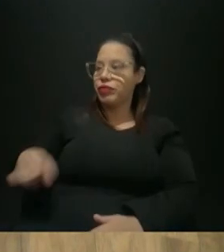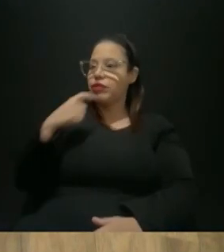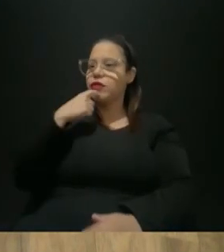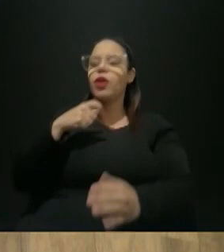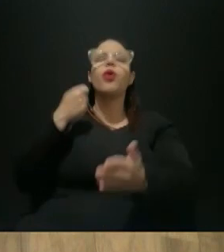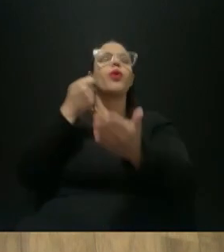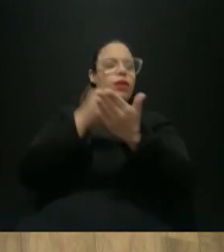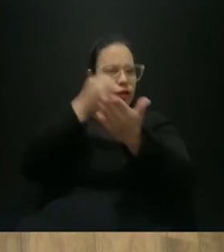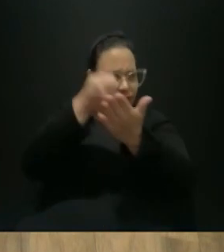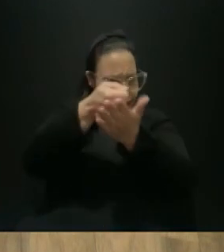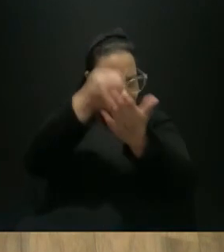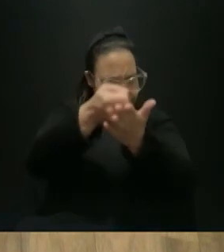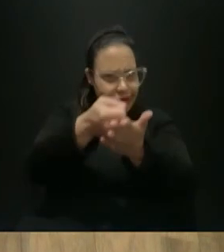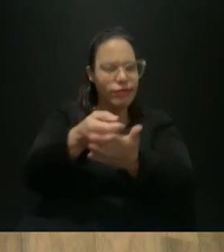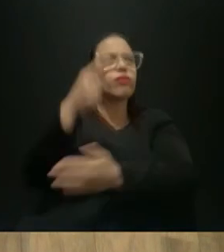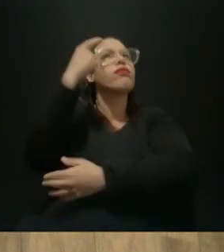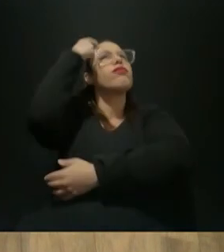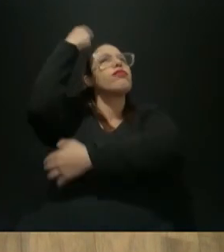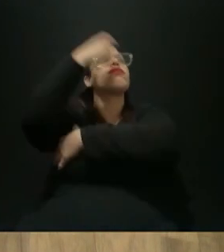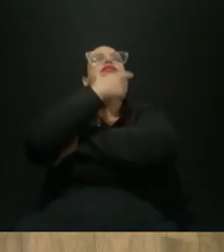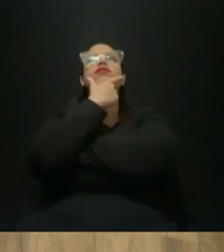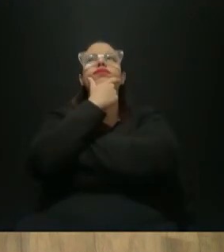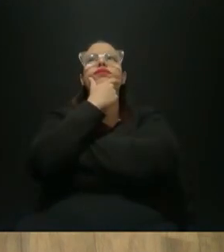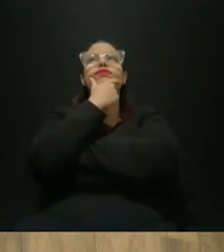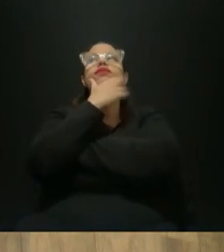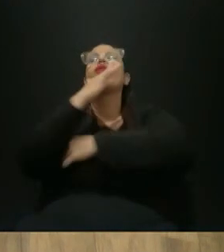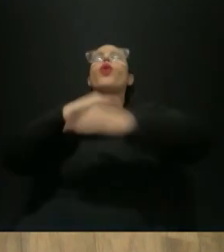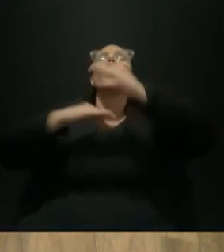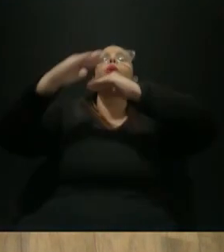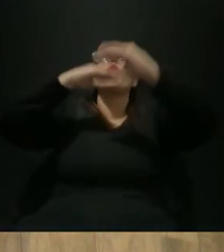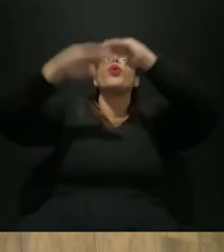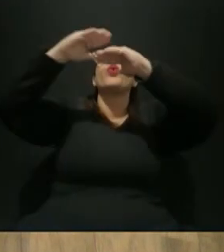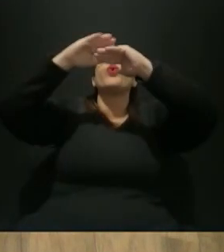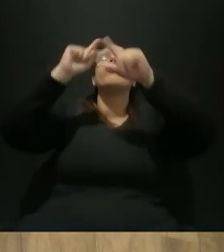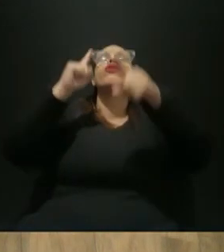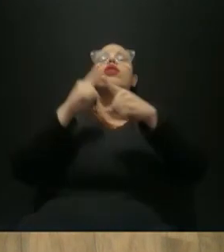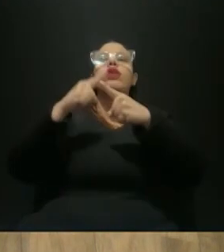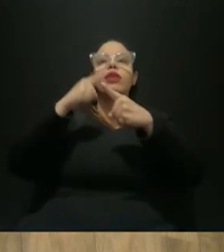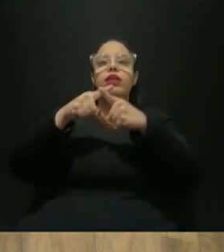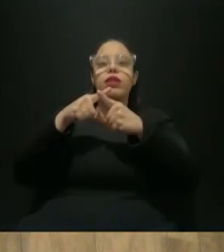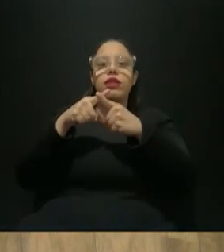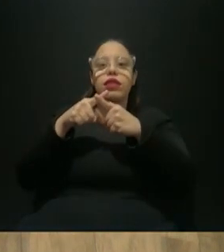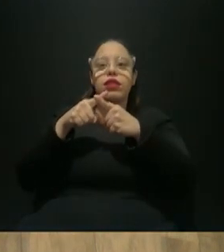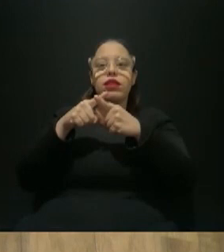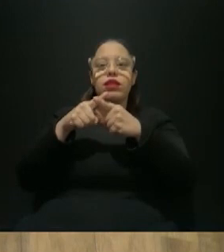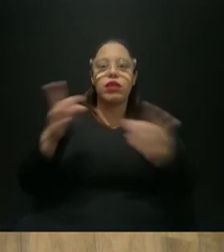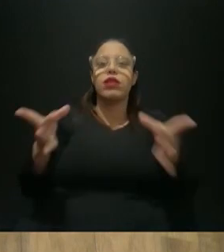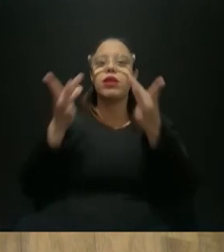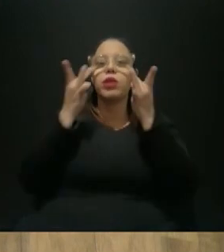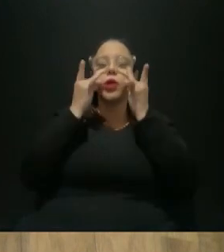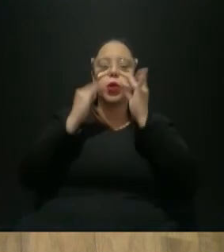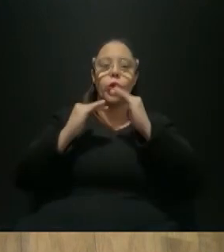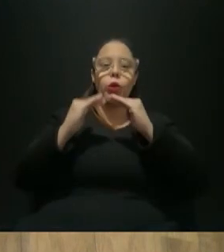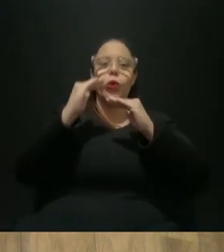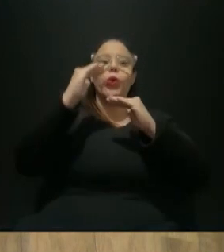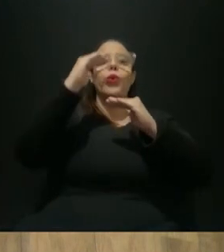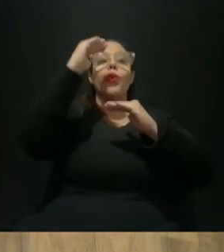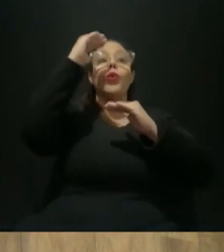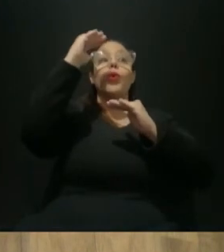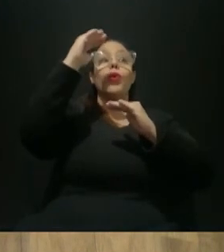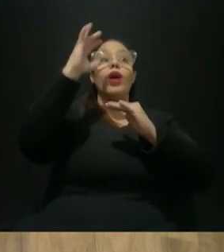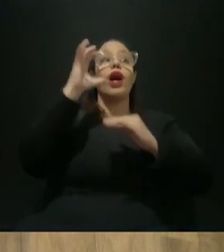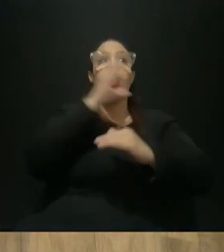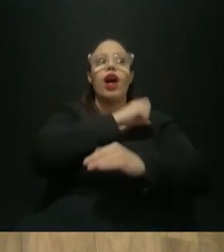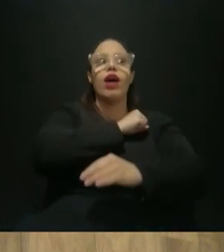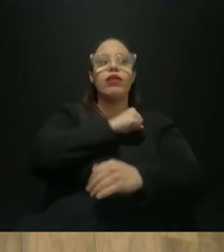de pensar na evolução conforme também, porque a molecada até da primeira infância está evoluindo muito e precisa se